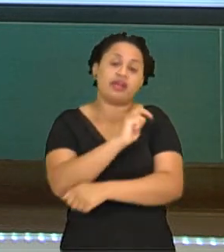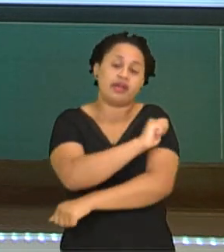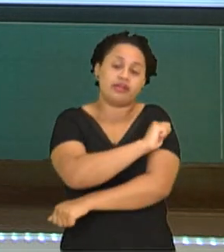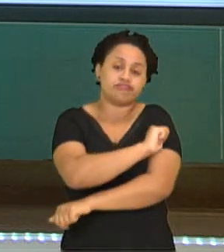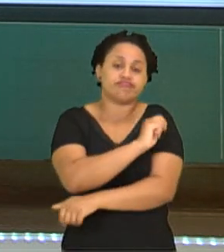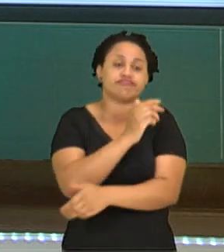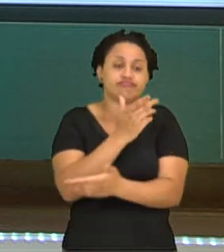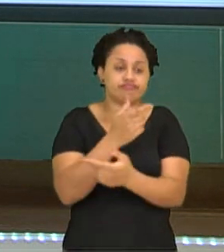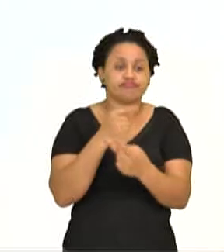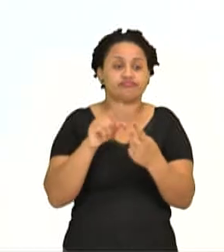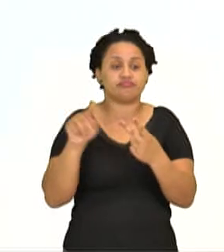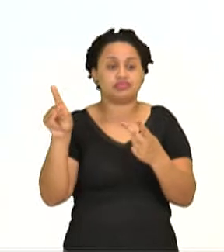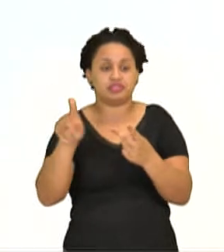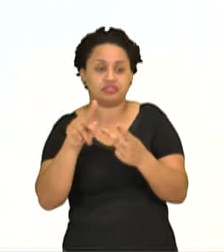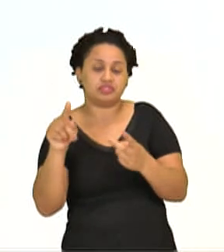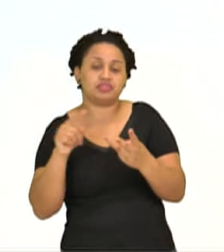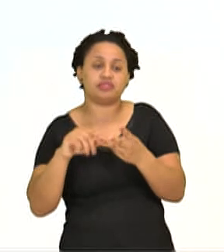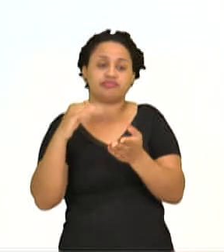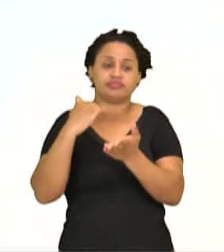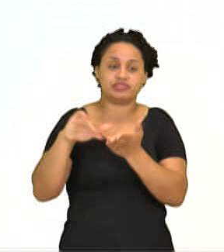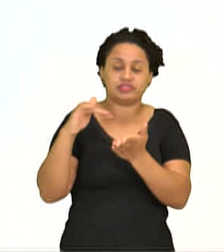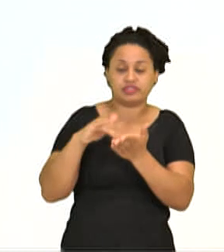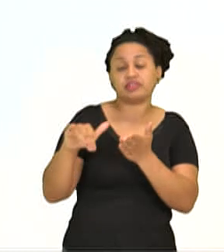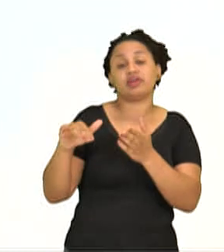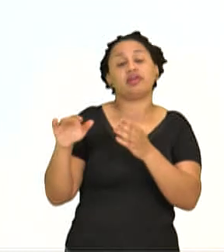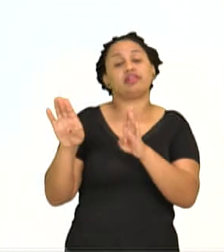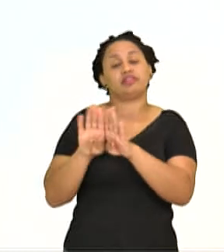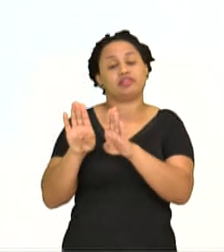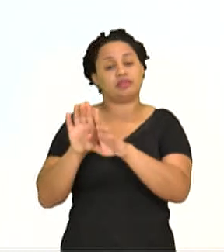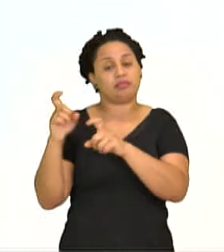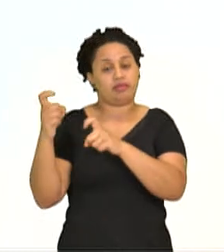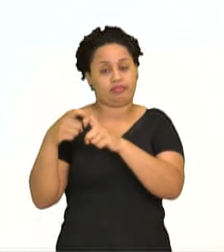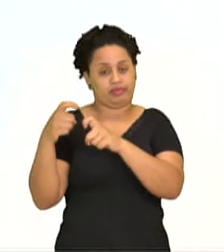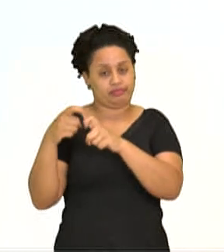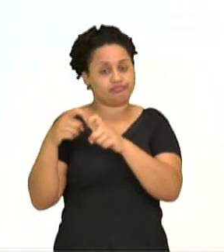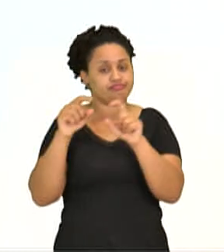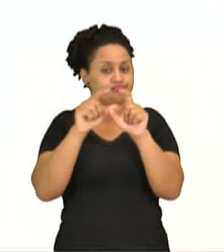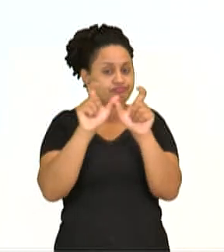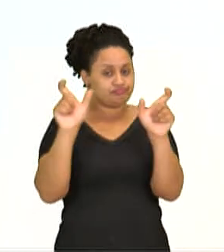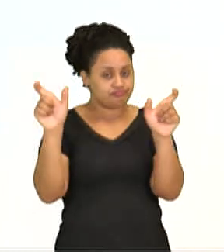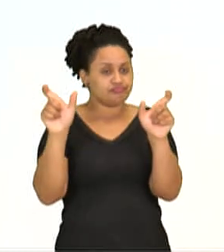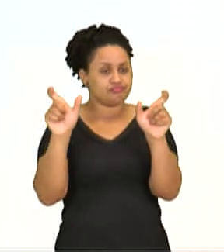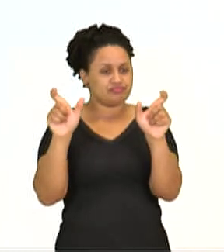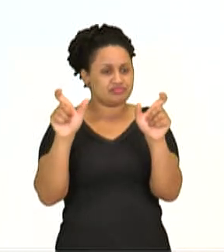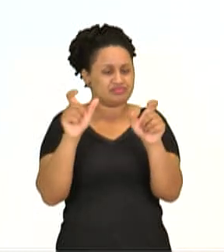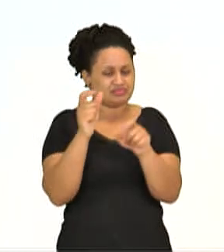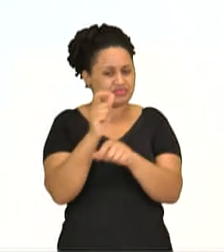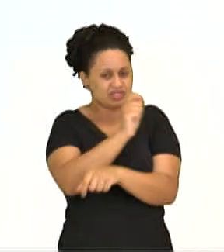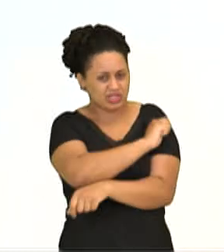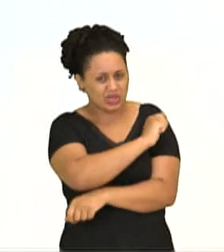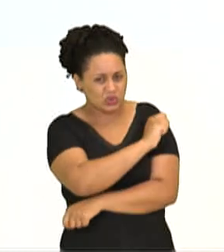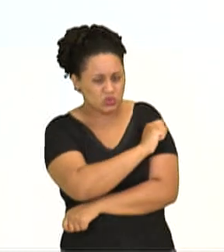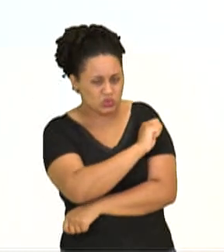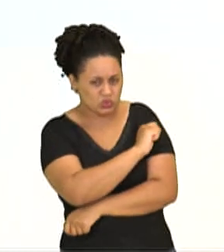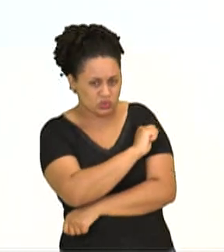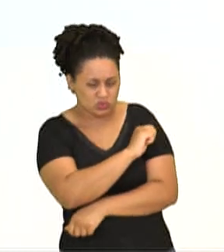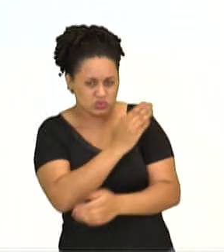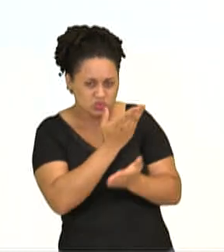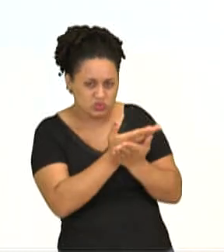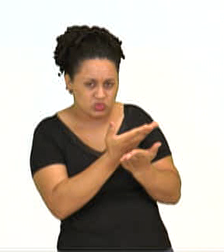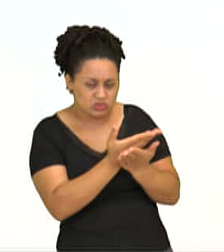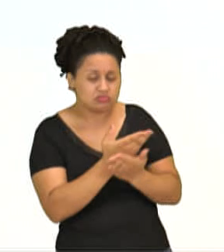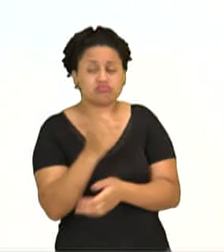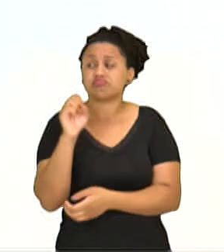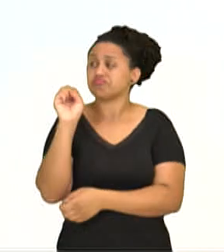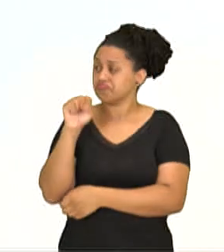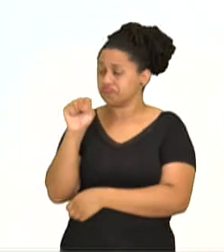Student, teacher, secretary and doctor. Student é estudante,